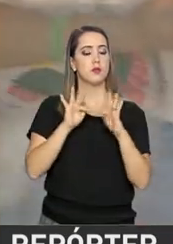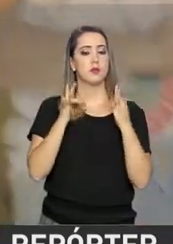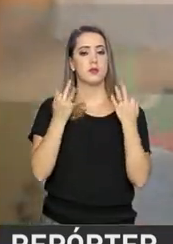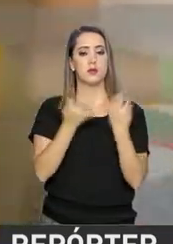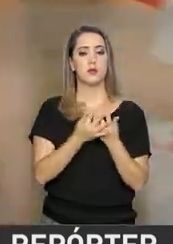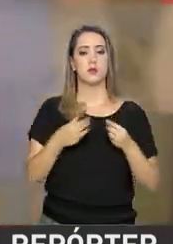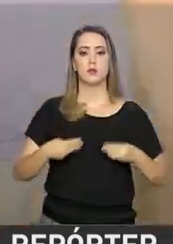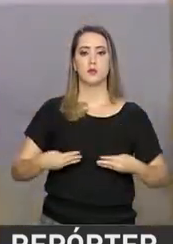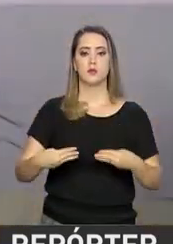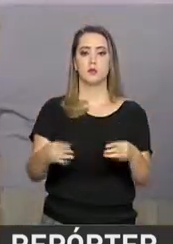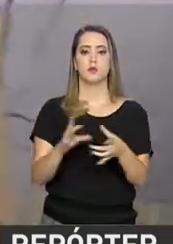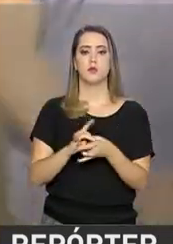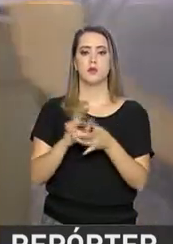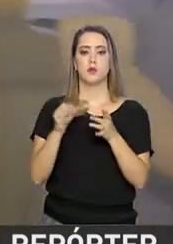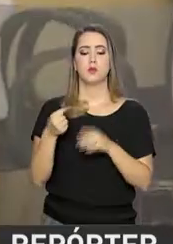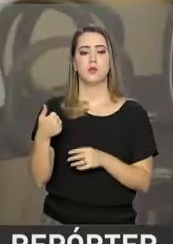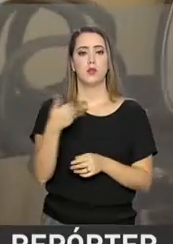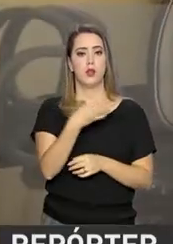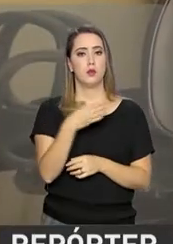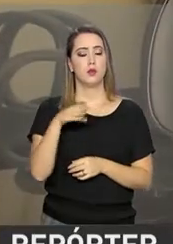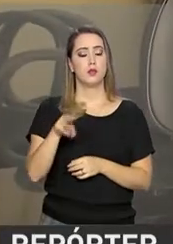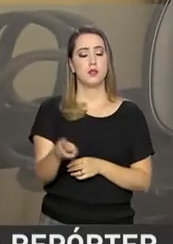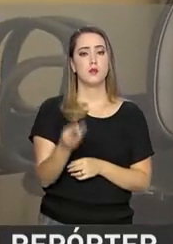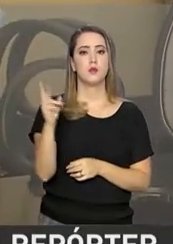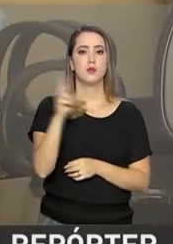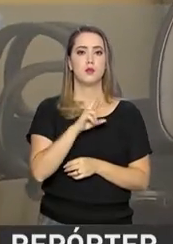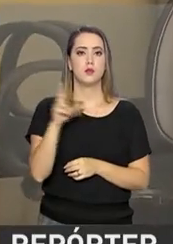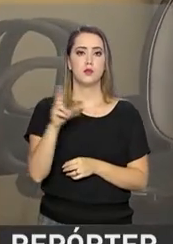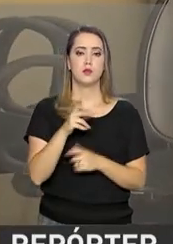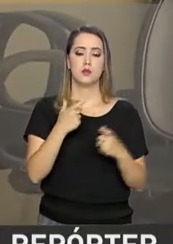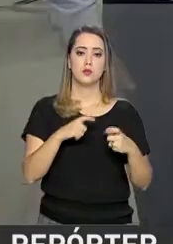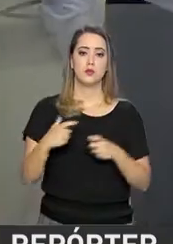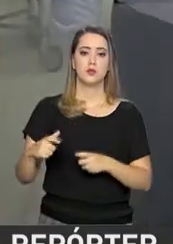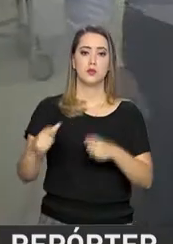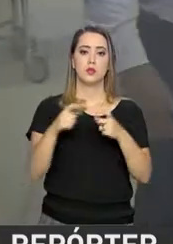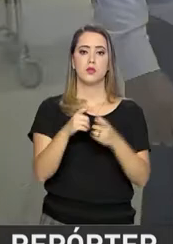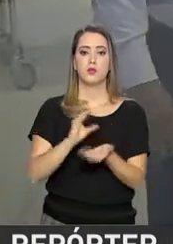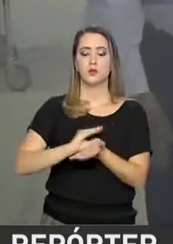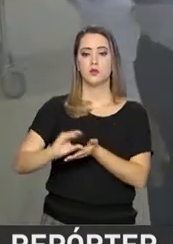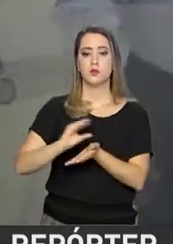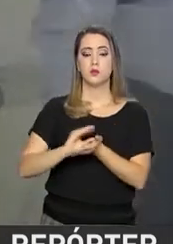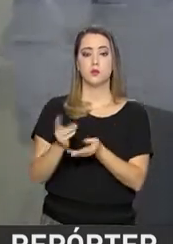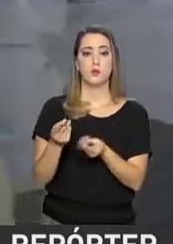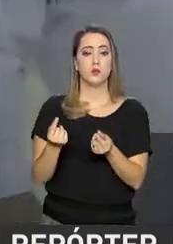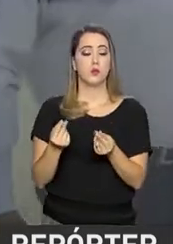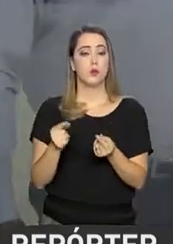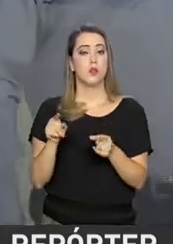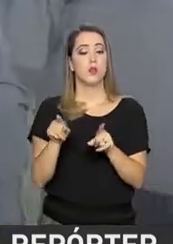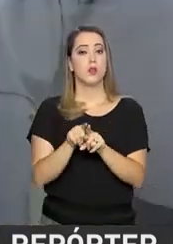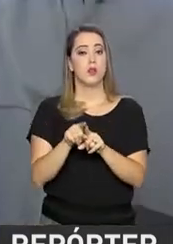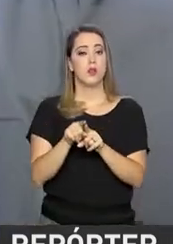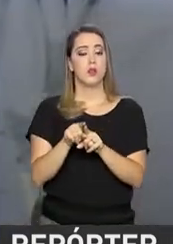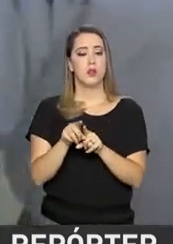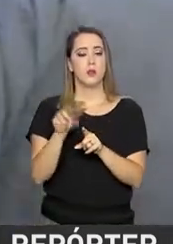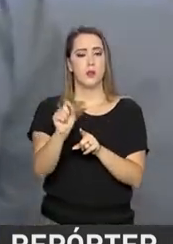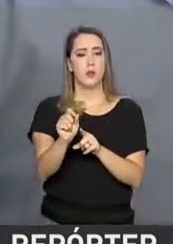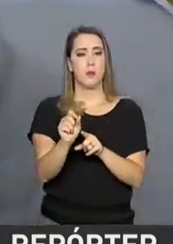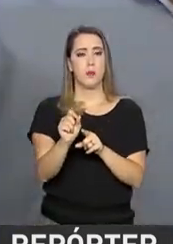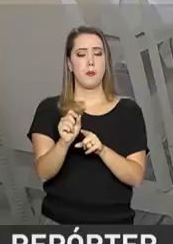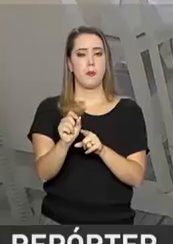ministério vai liberar 14 milhões de reais para municípios investirem em ações de saúde sexual e